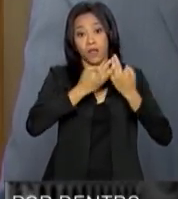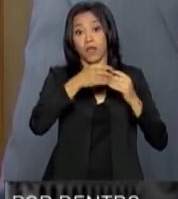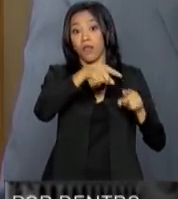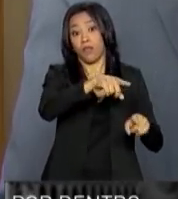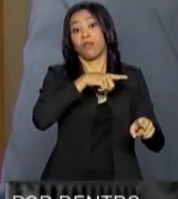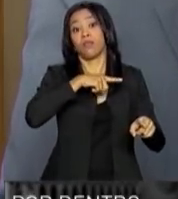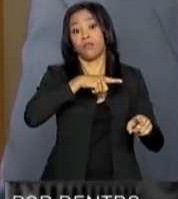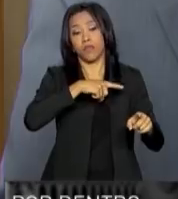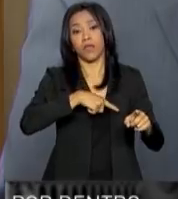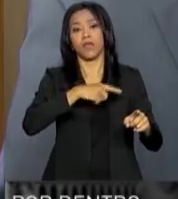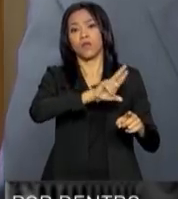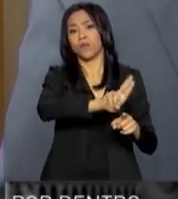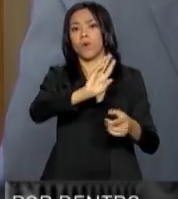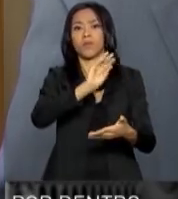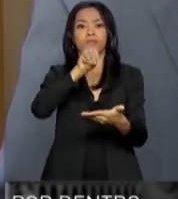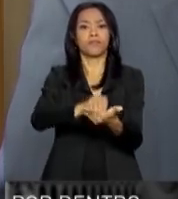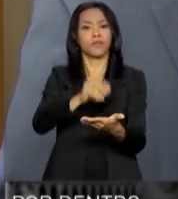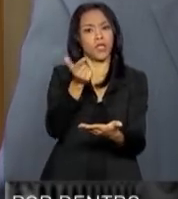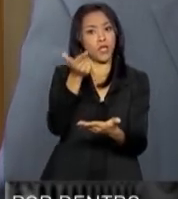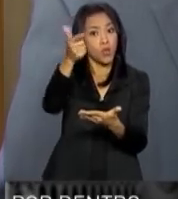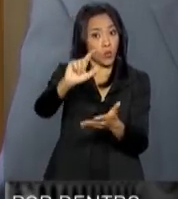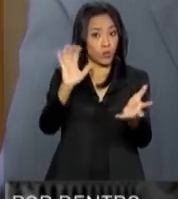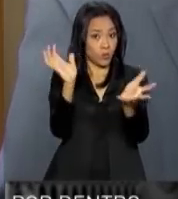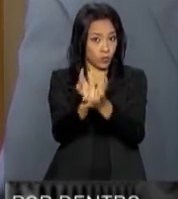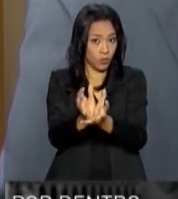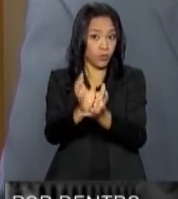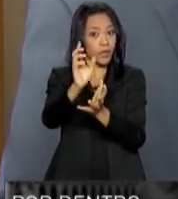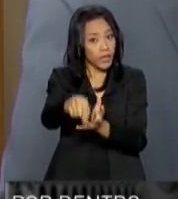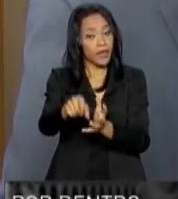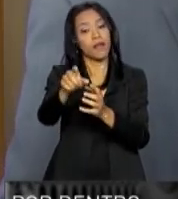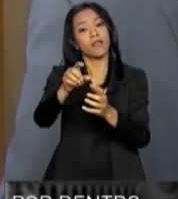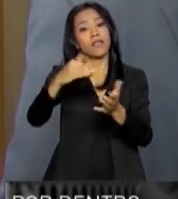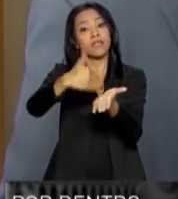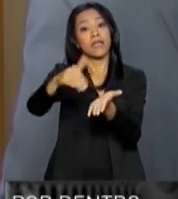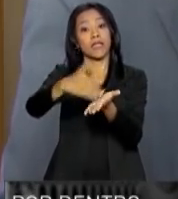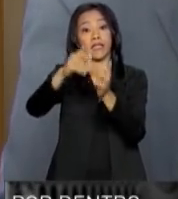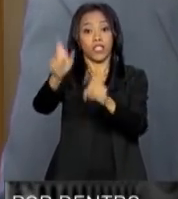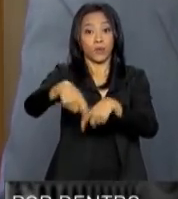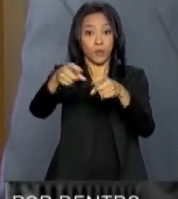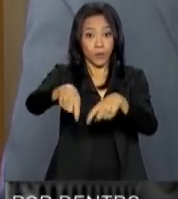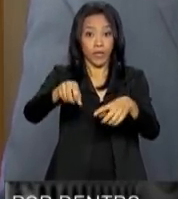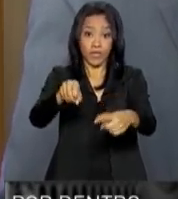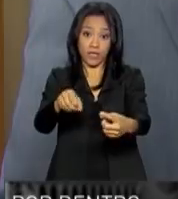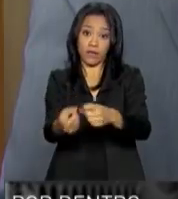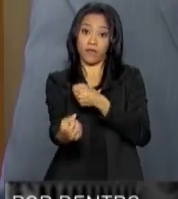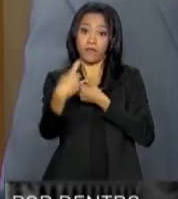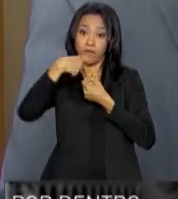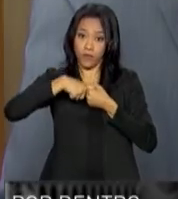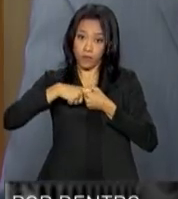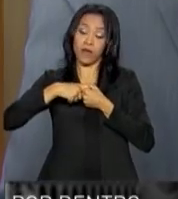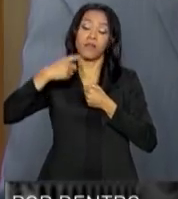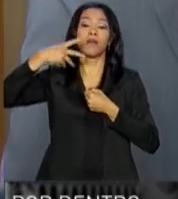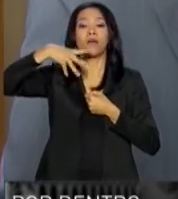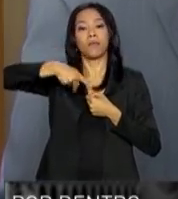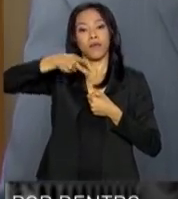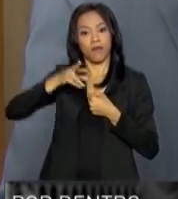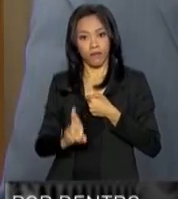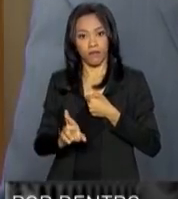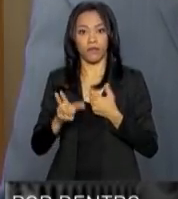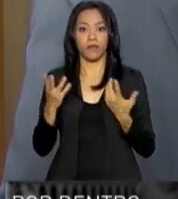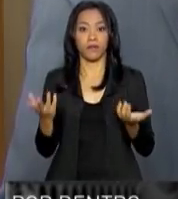do governo federal que a secretaria de agricultura família vinculada à presidência da república o que nós estamos fazendo isso também